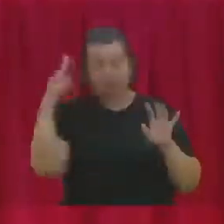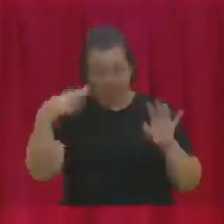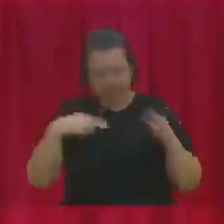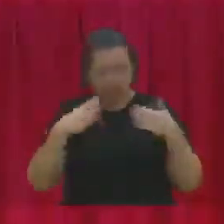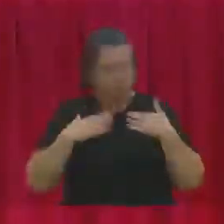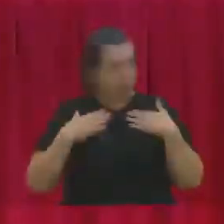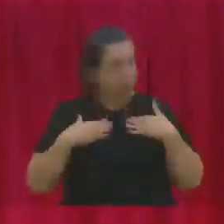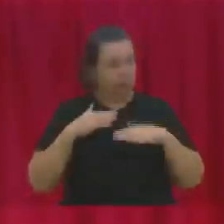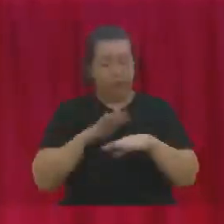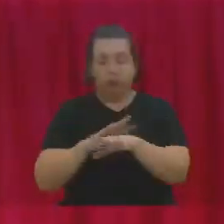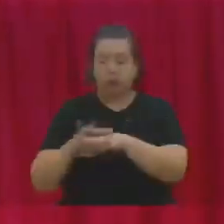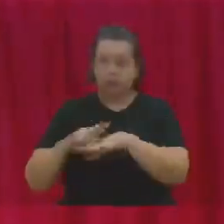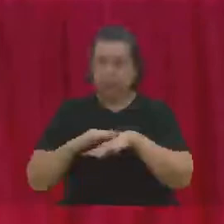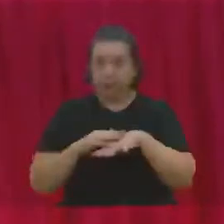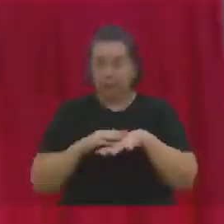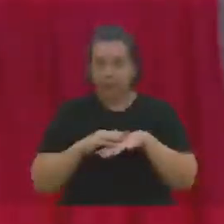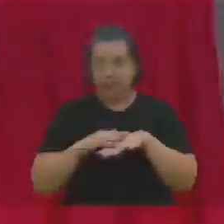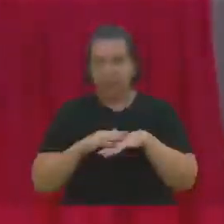minhas feridas.